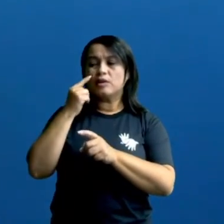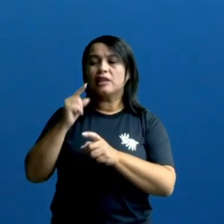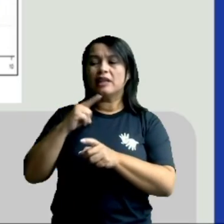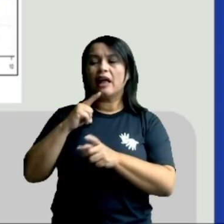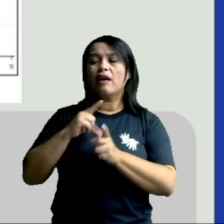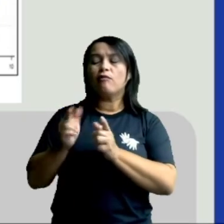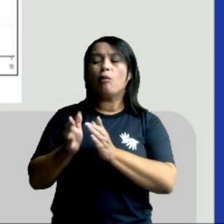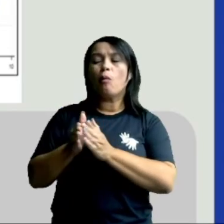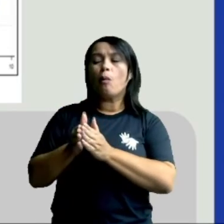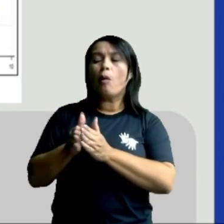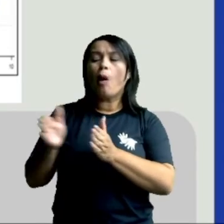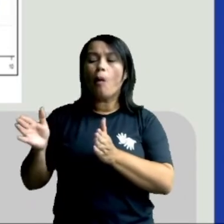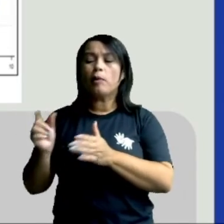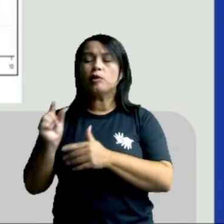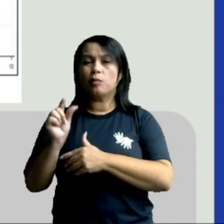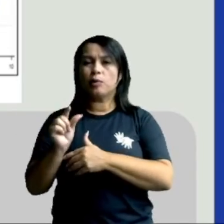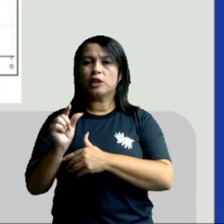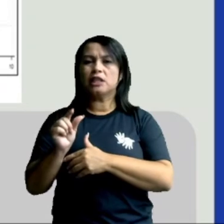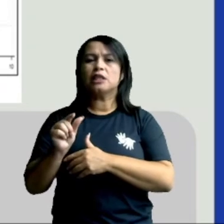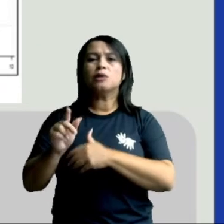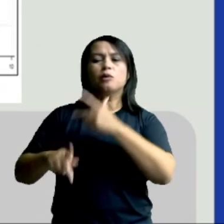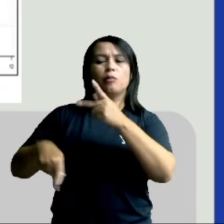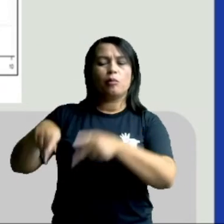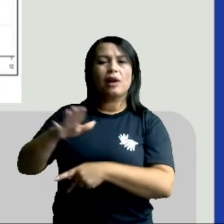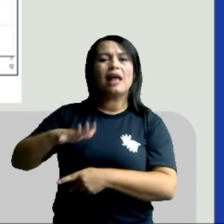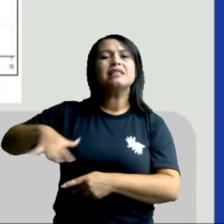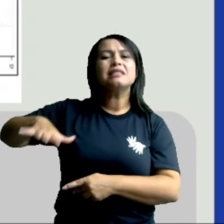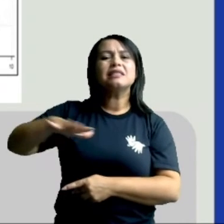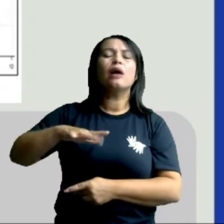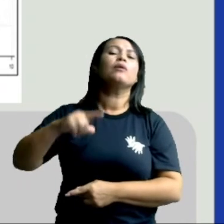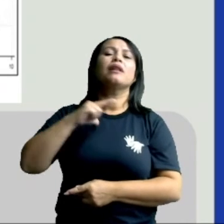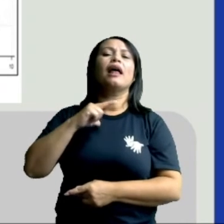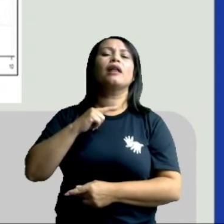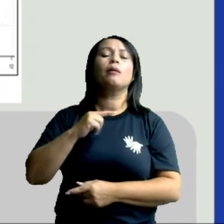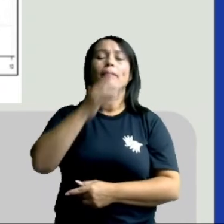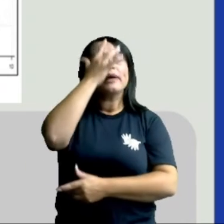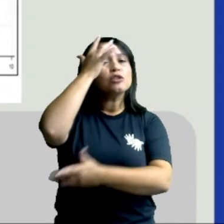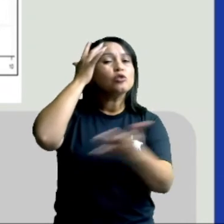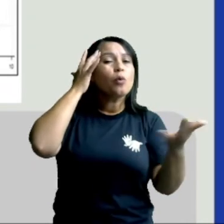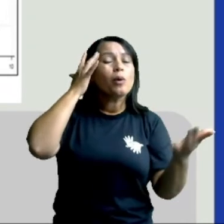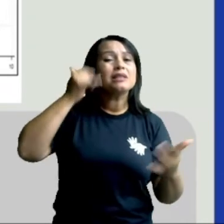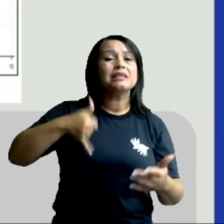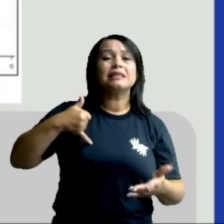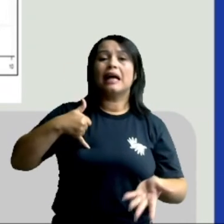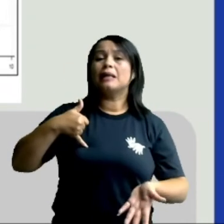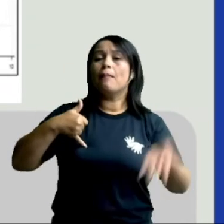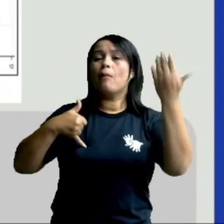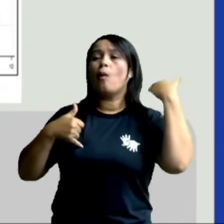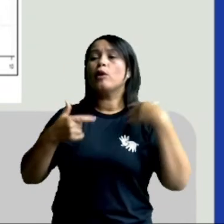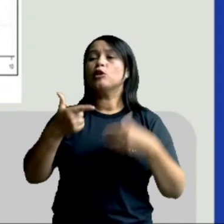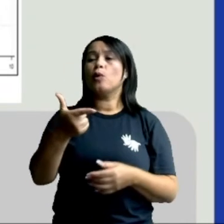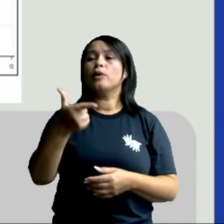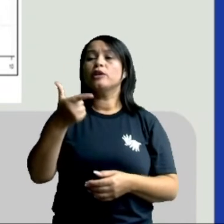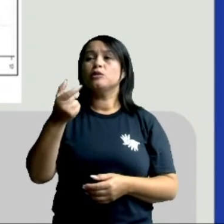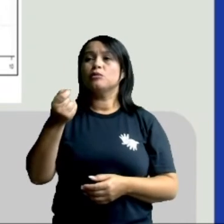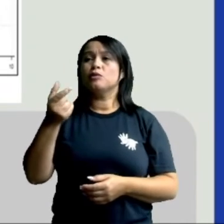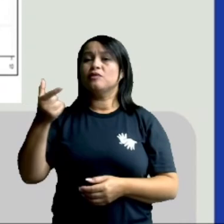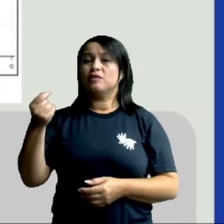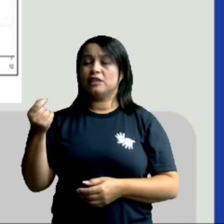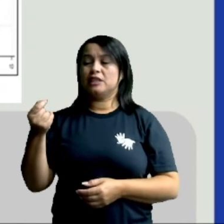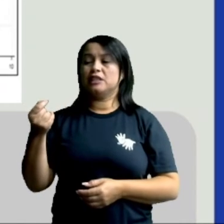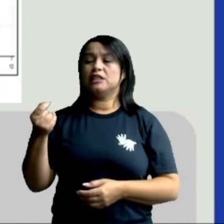esse aumento de população de mais idade. E já ó, em 2020, que foi uma